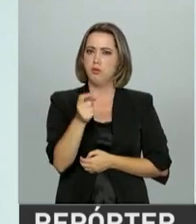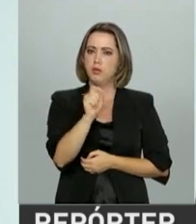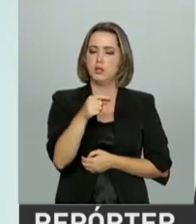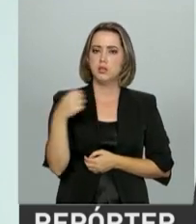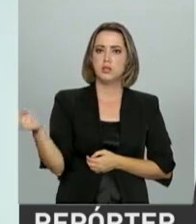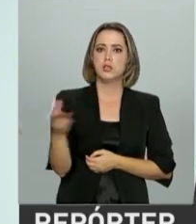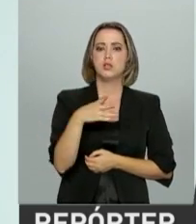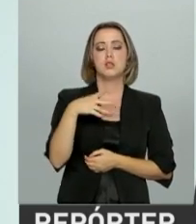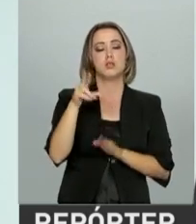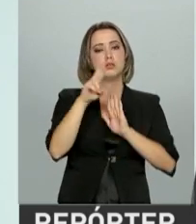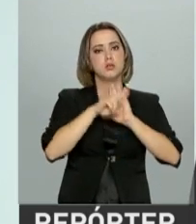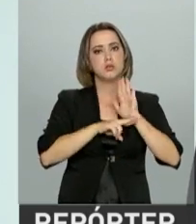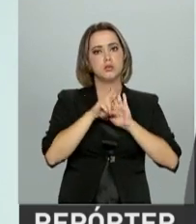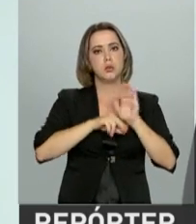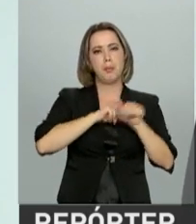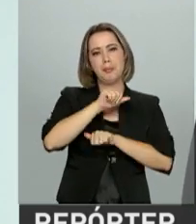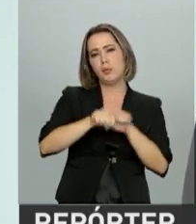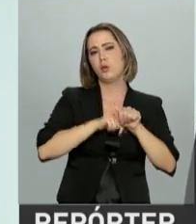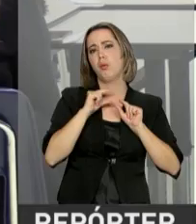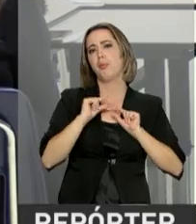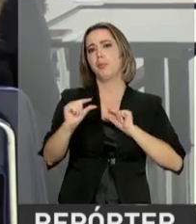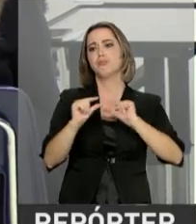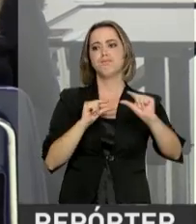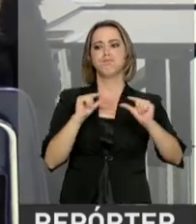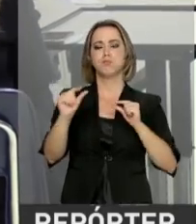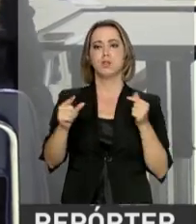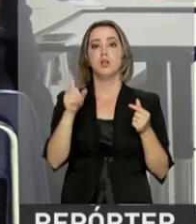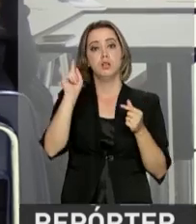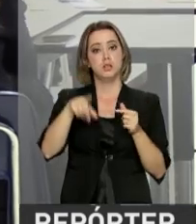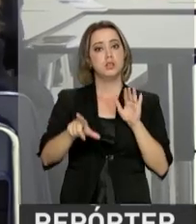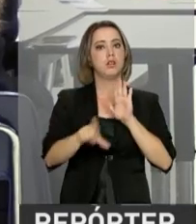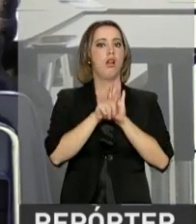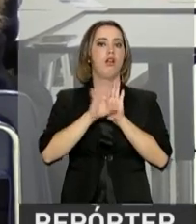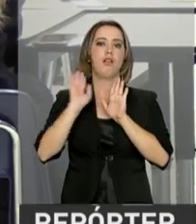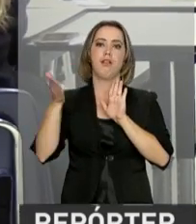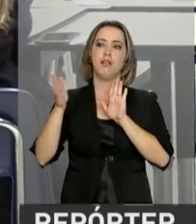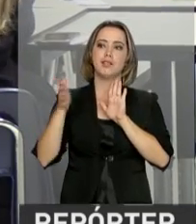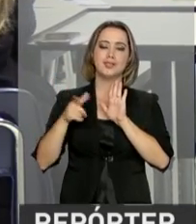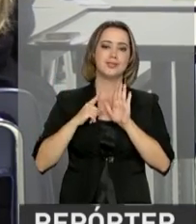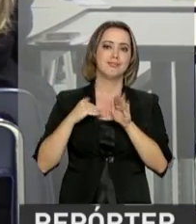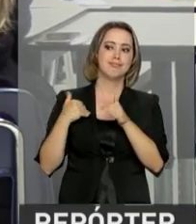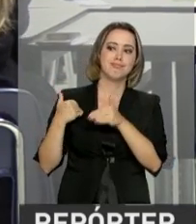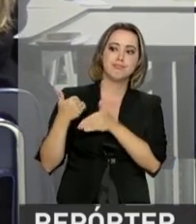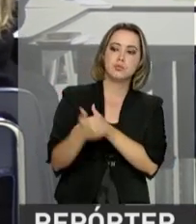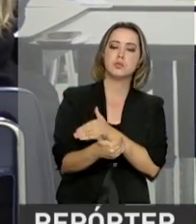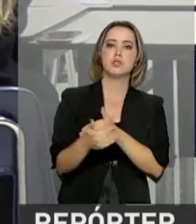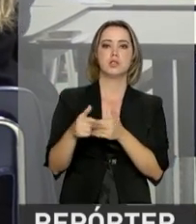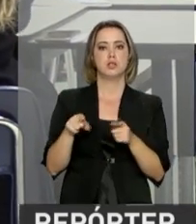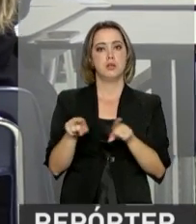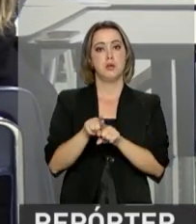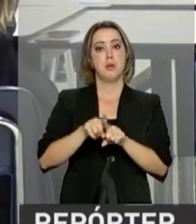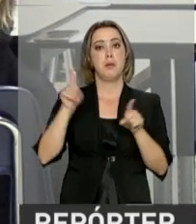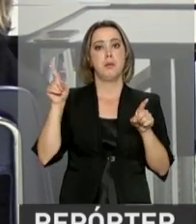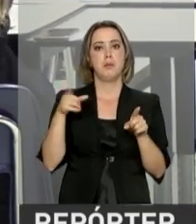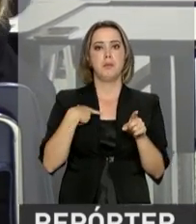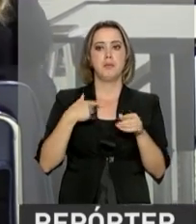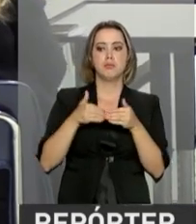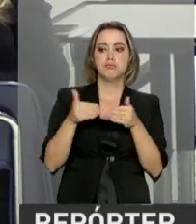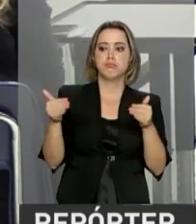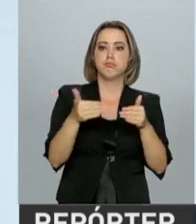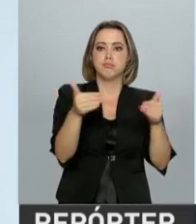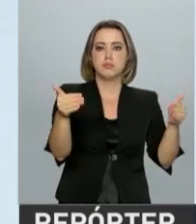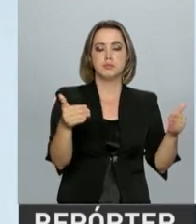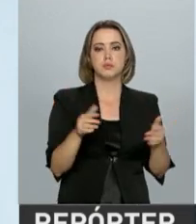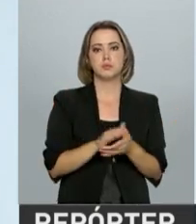os brasileiros mudam pouca coisa. Na verdade, são leis que já estavam em vigor nos governos anteriores, mas foram